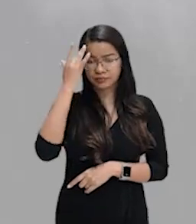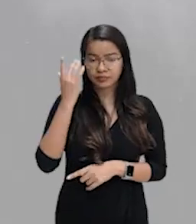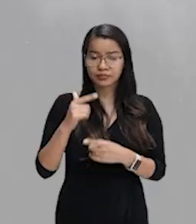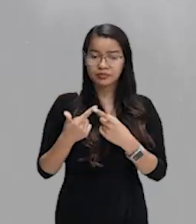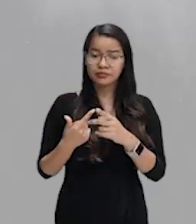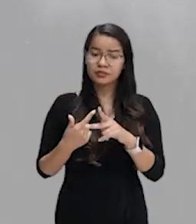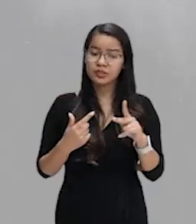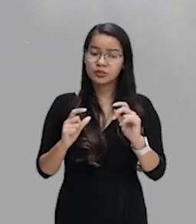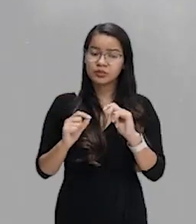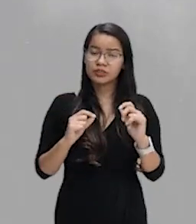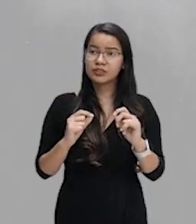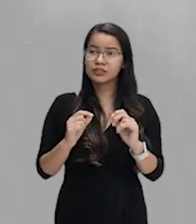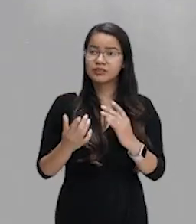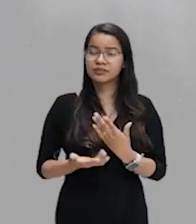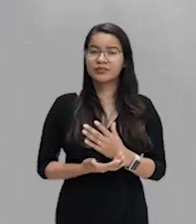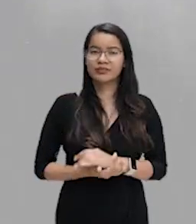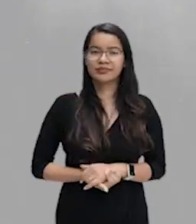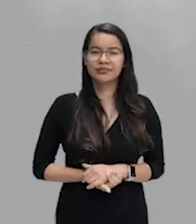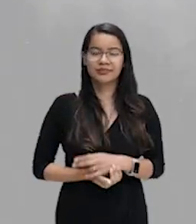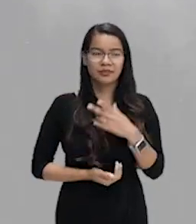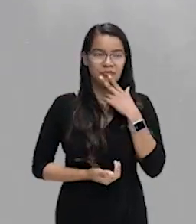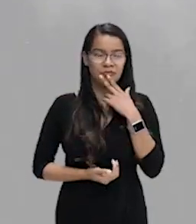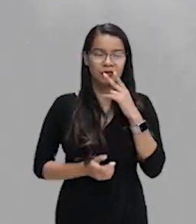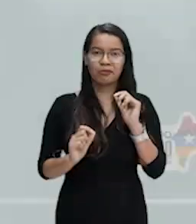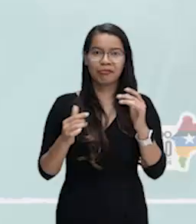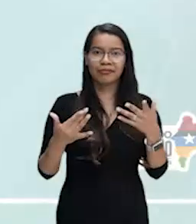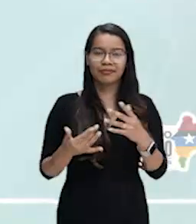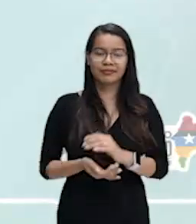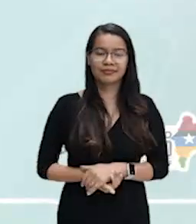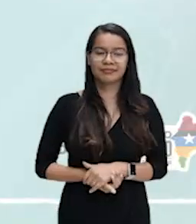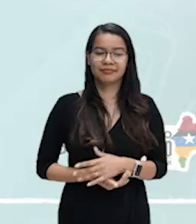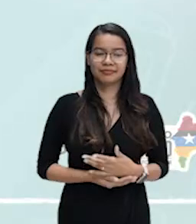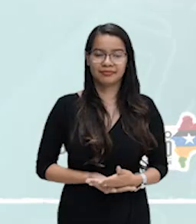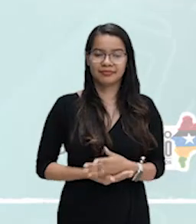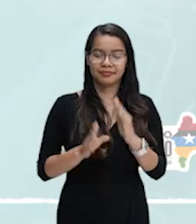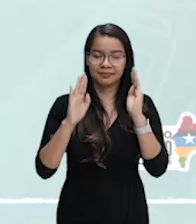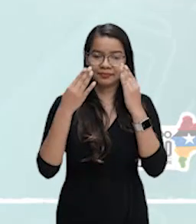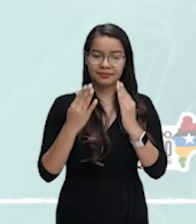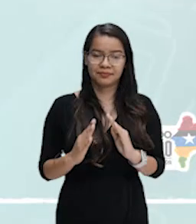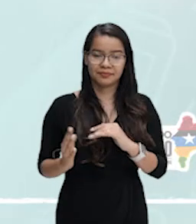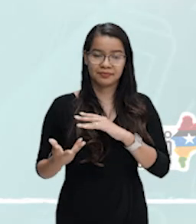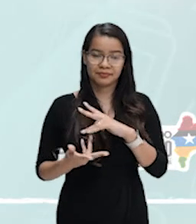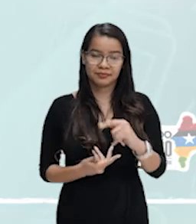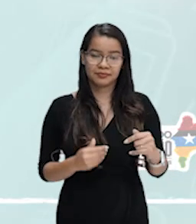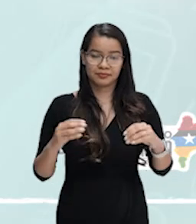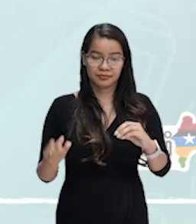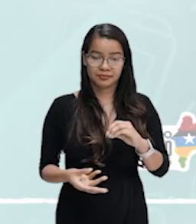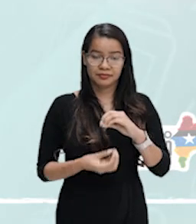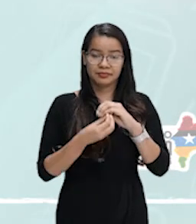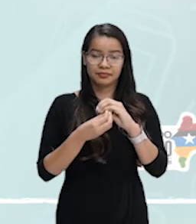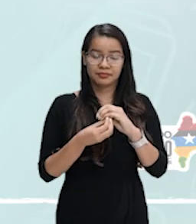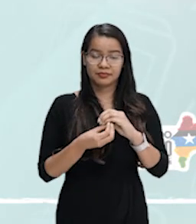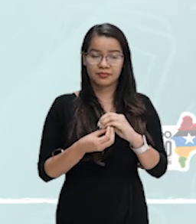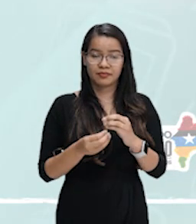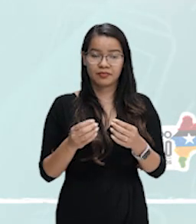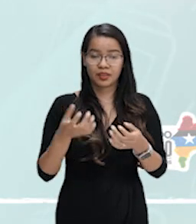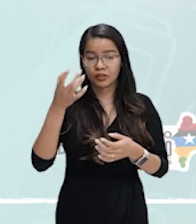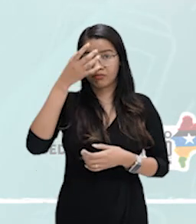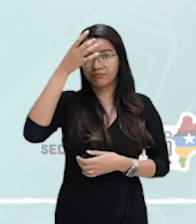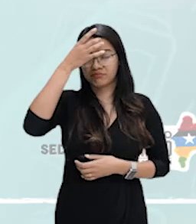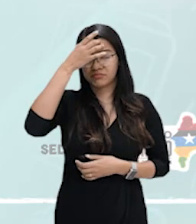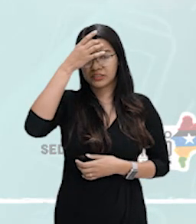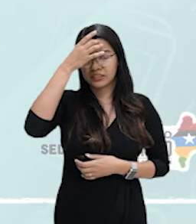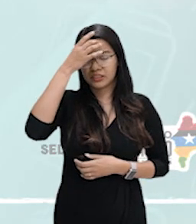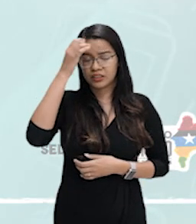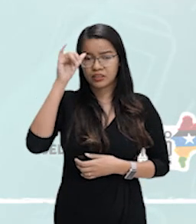que ele estava fumando? É melhor a gente não comentar sobre isso, certo? Nessa sondagem desse mundo interior, o inconsciente é uma